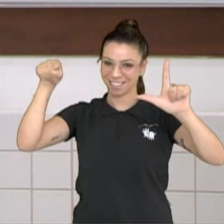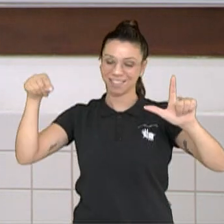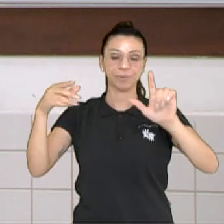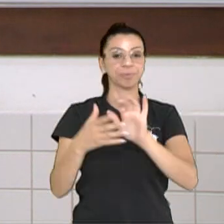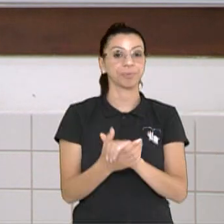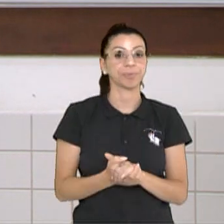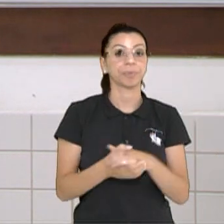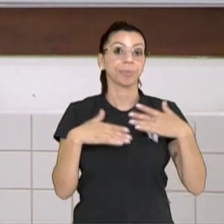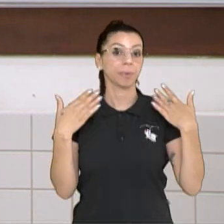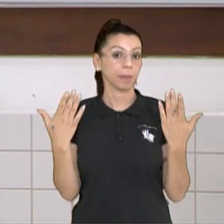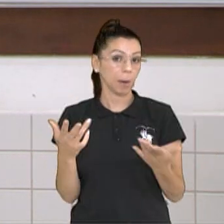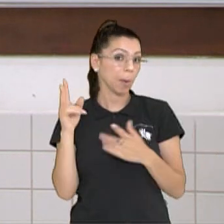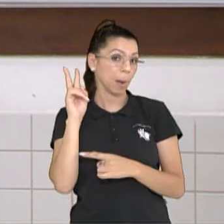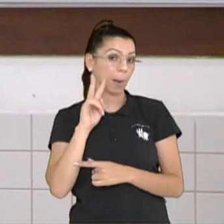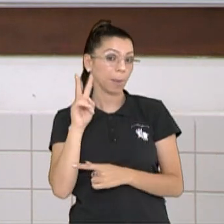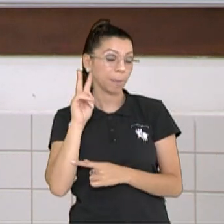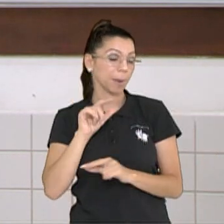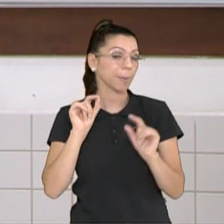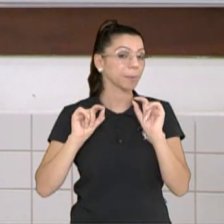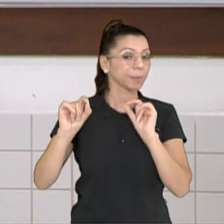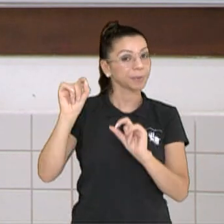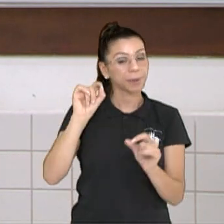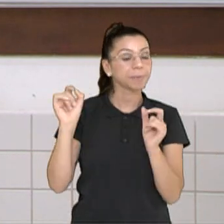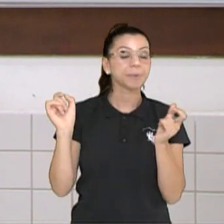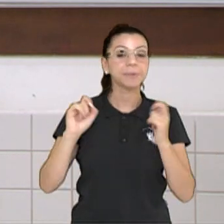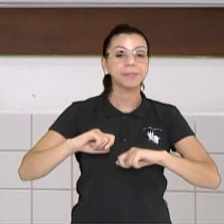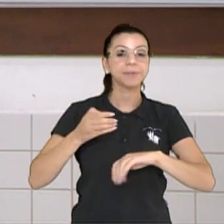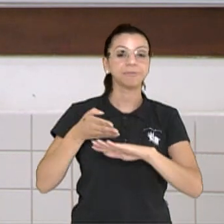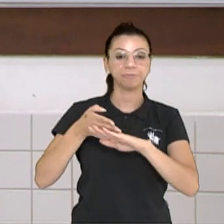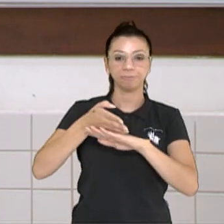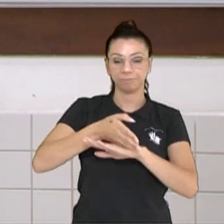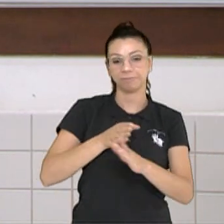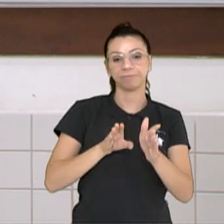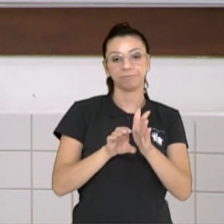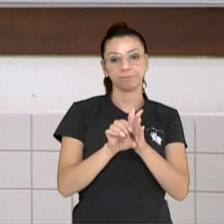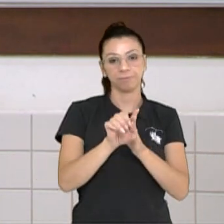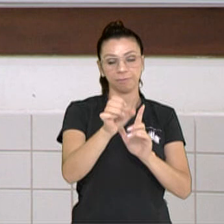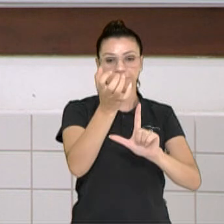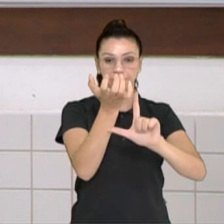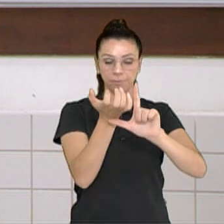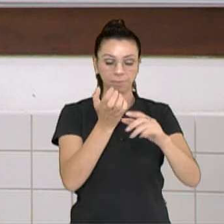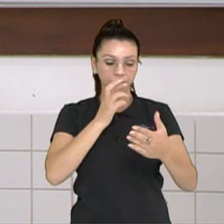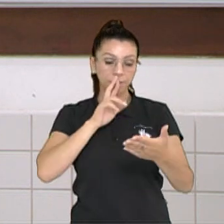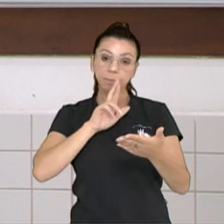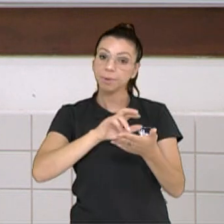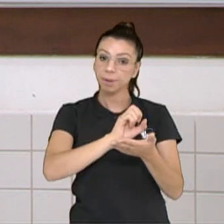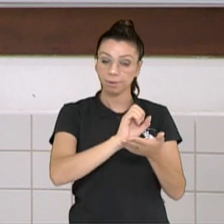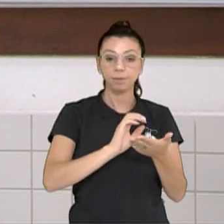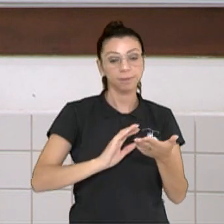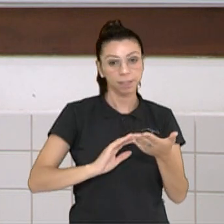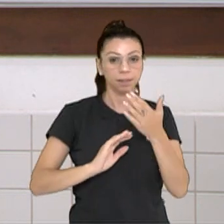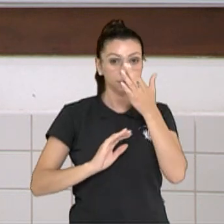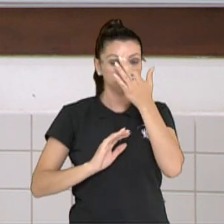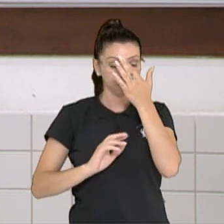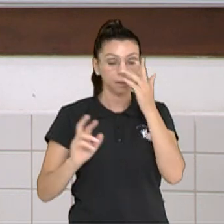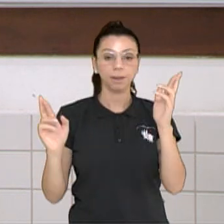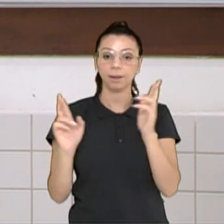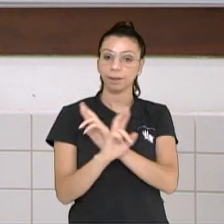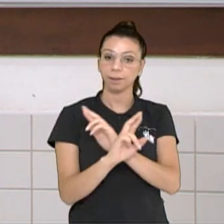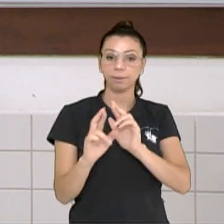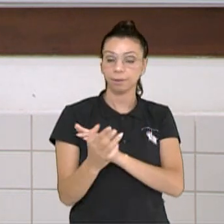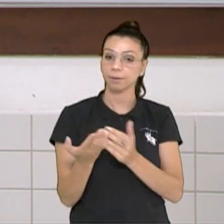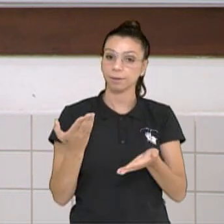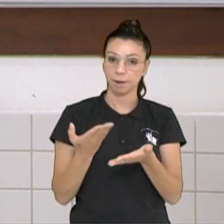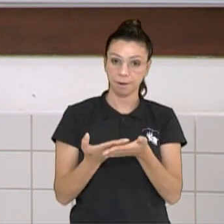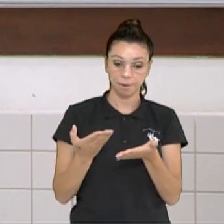de lembrá-los, né, de que vocês devem acessar a plataforma do Google Class, fazer a atividade que é relacionada à nossa aula